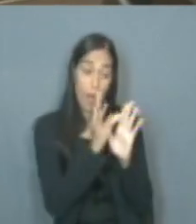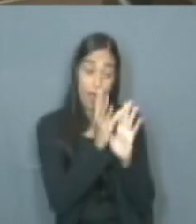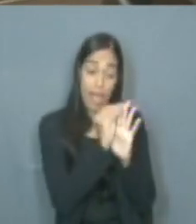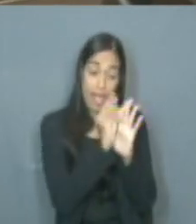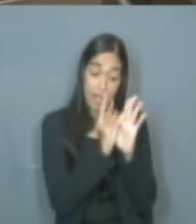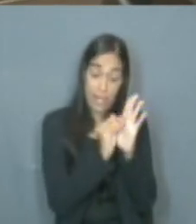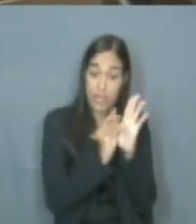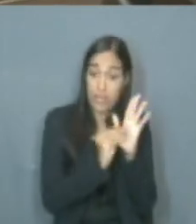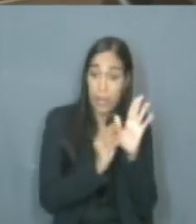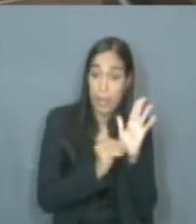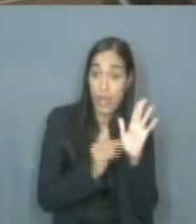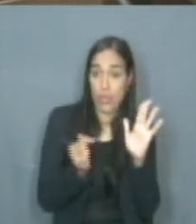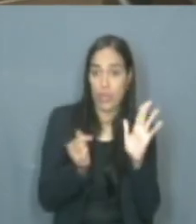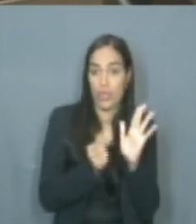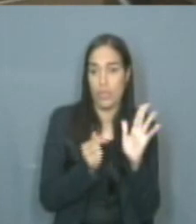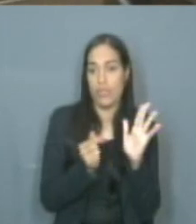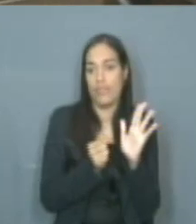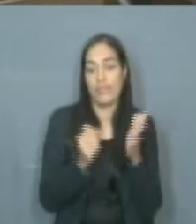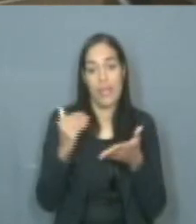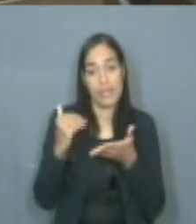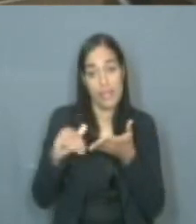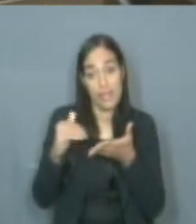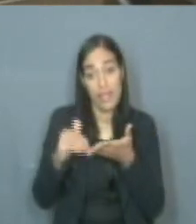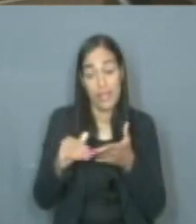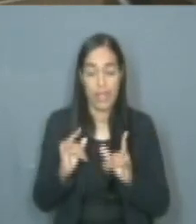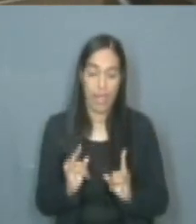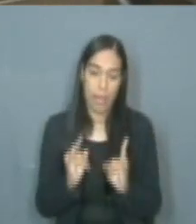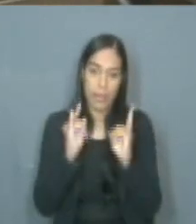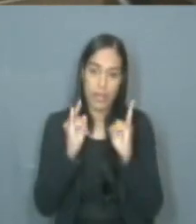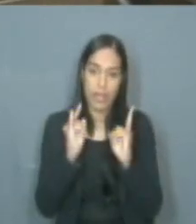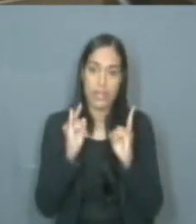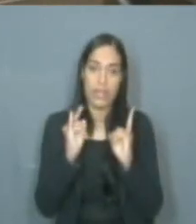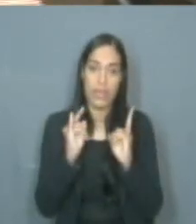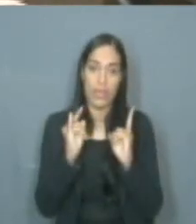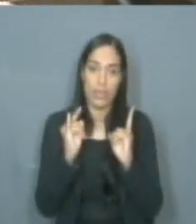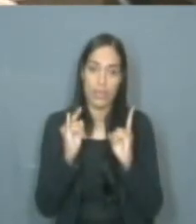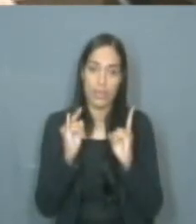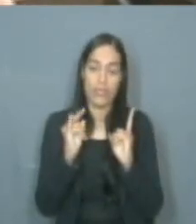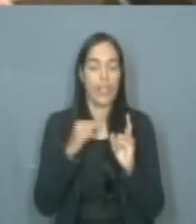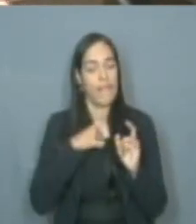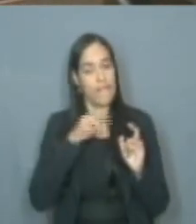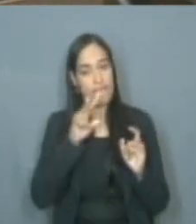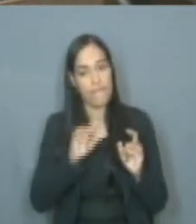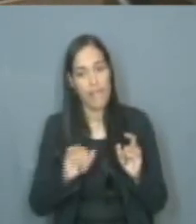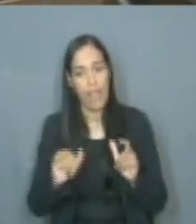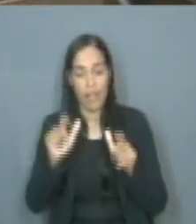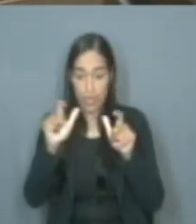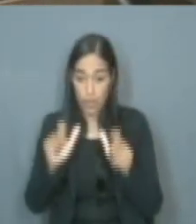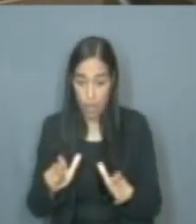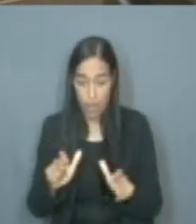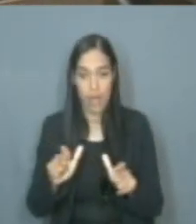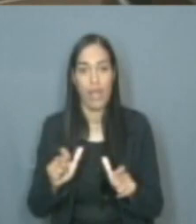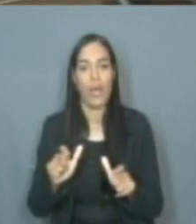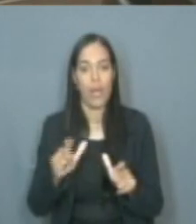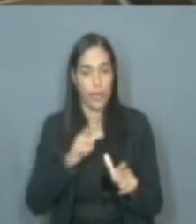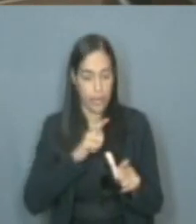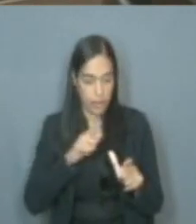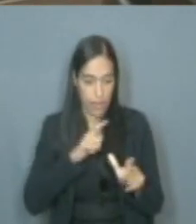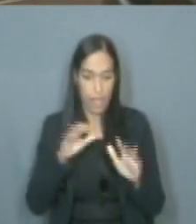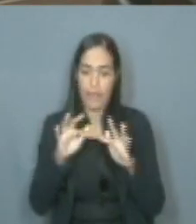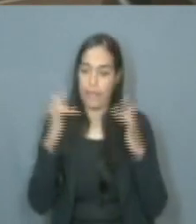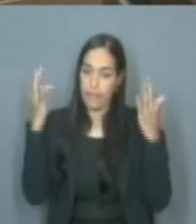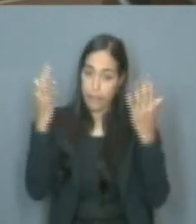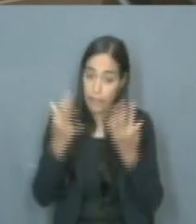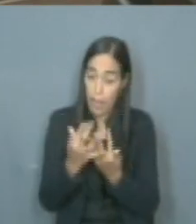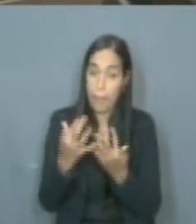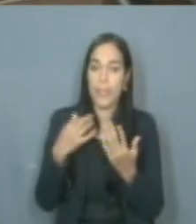cadastramento, segundo fontes da própria Secretaria de Habitação. Ela vai até o local onde geralmente residem ali as famílias